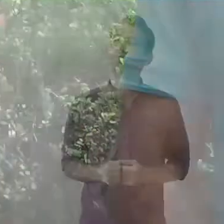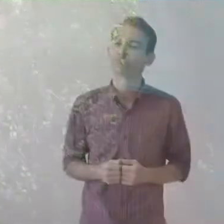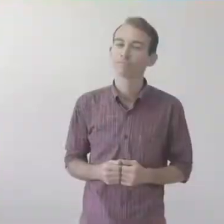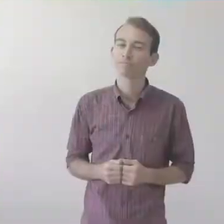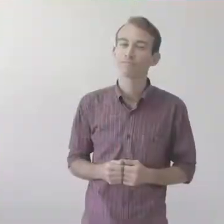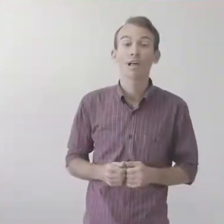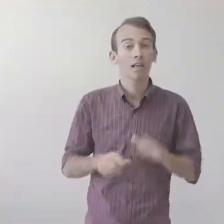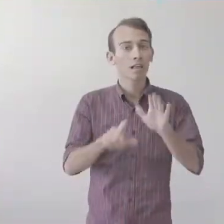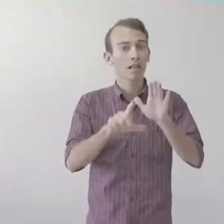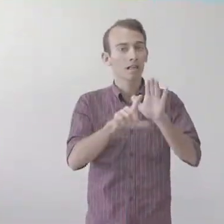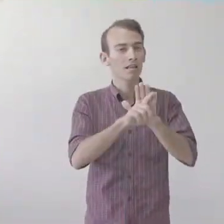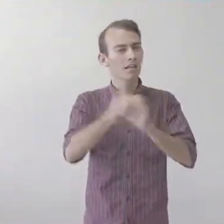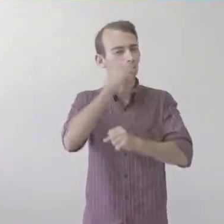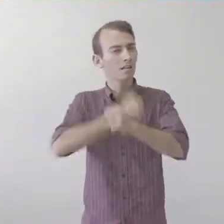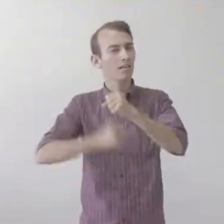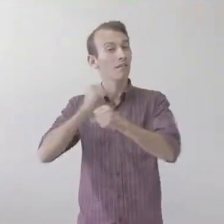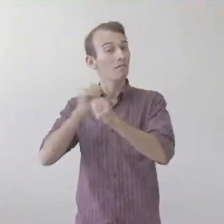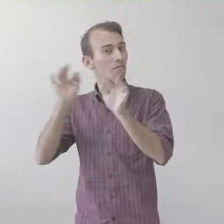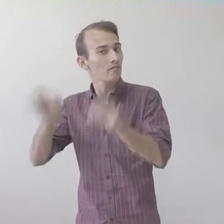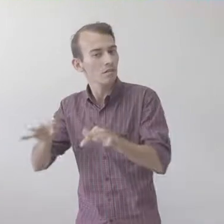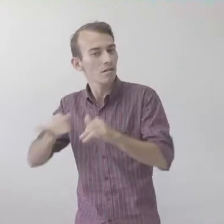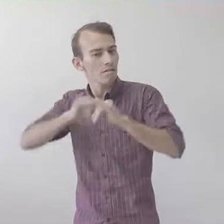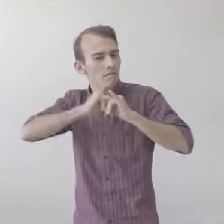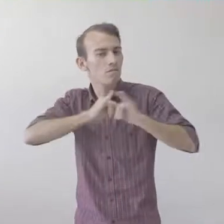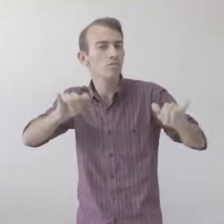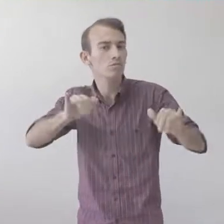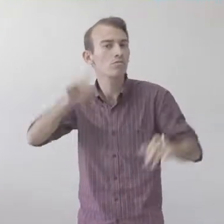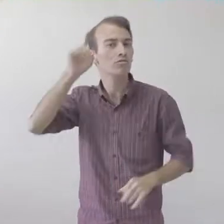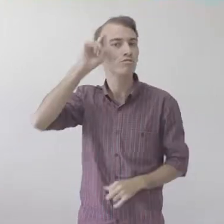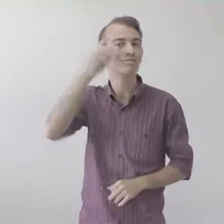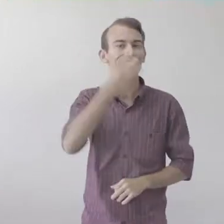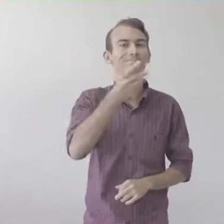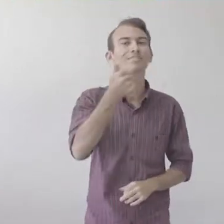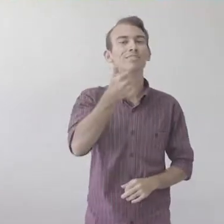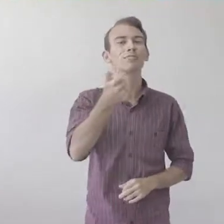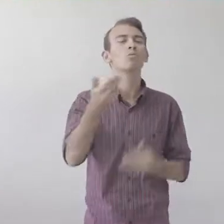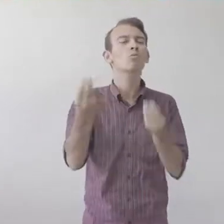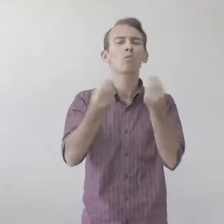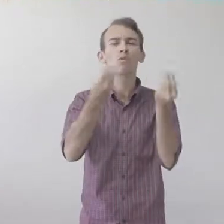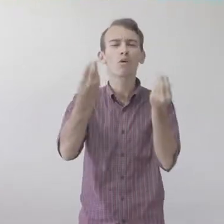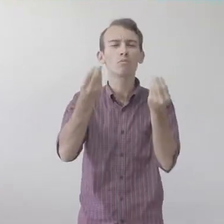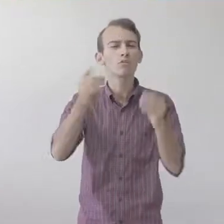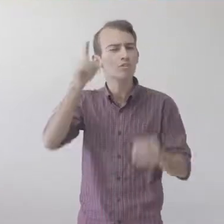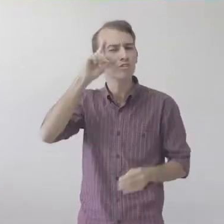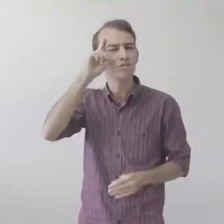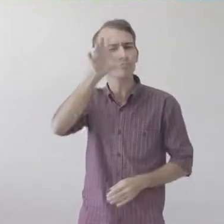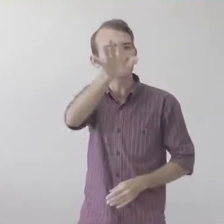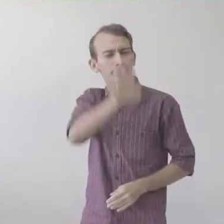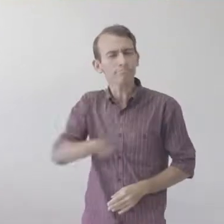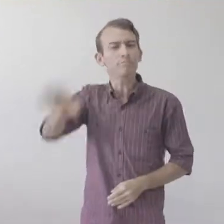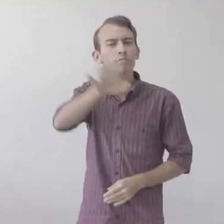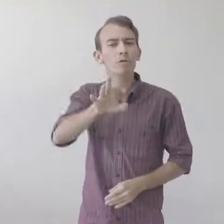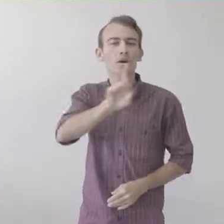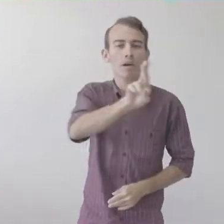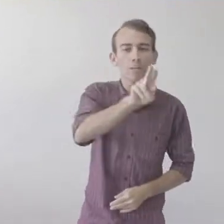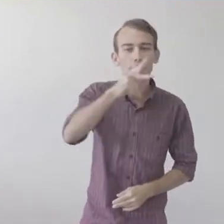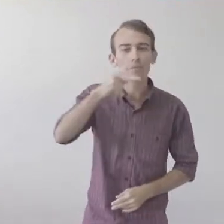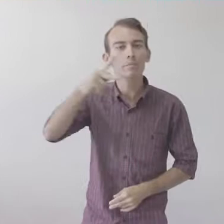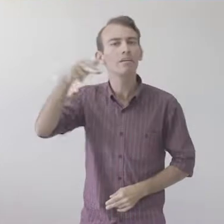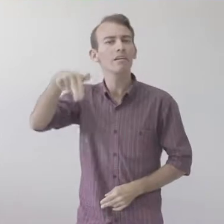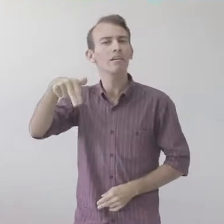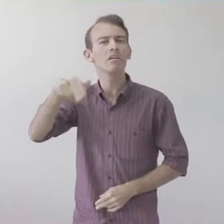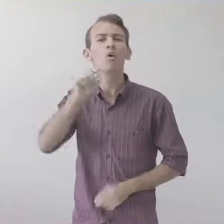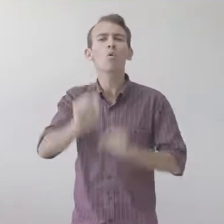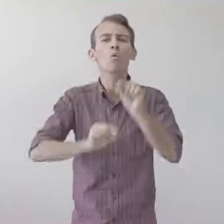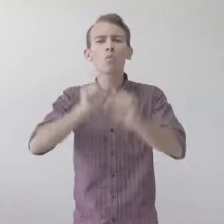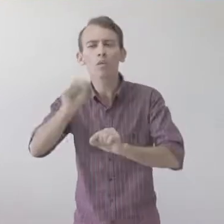uma lei do final do ano passado instituiu o dia 31 de janeiro como dia nacional das rppn esqueçam as reservas